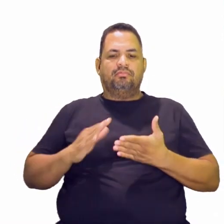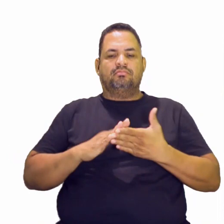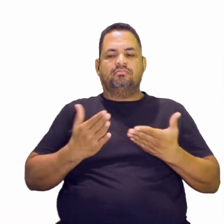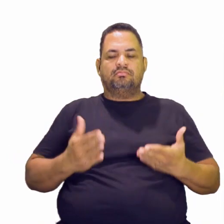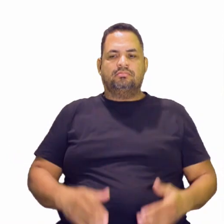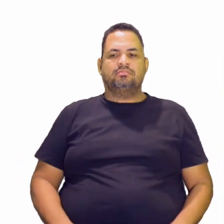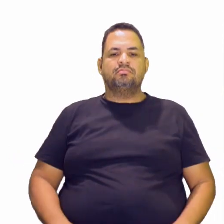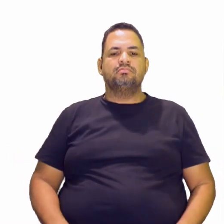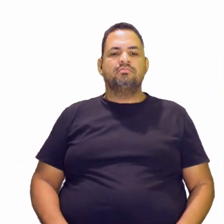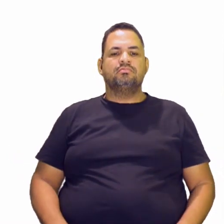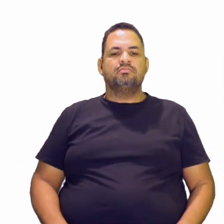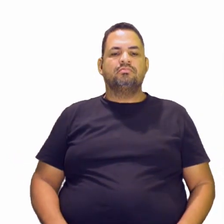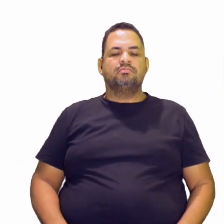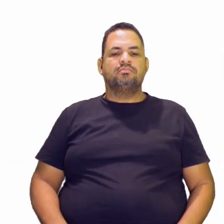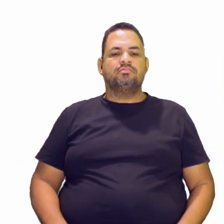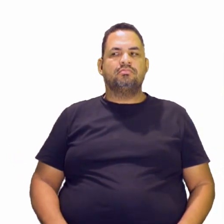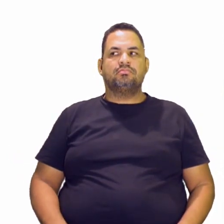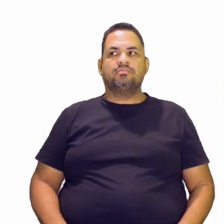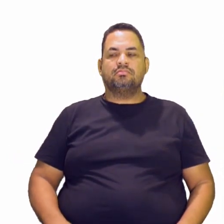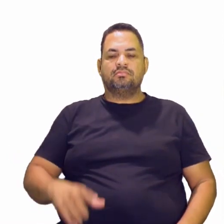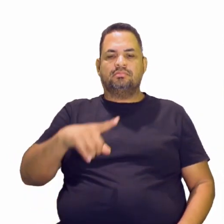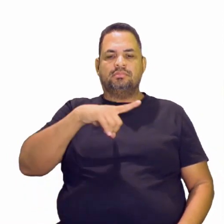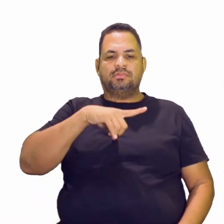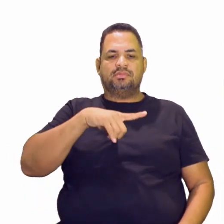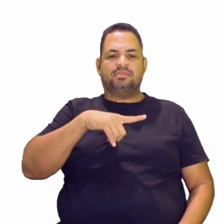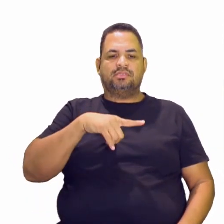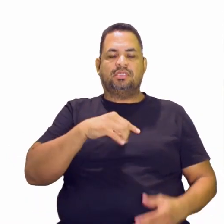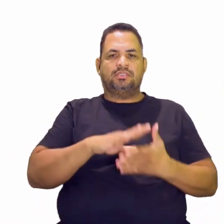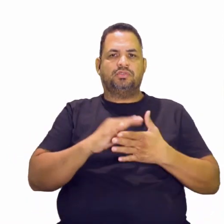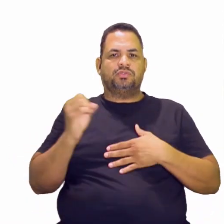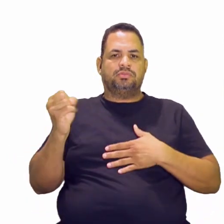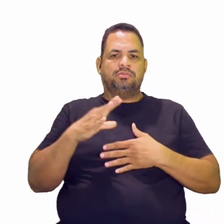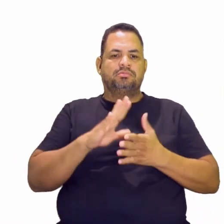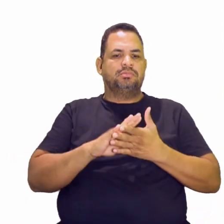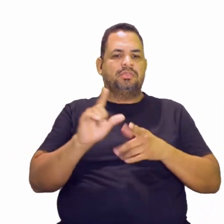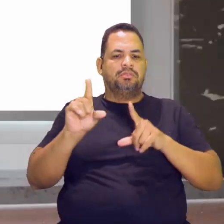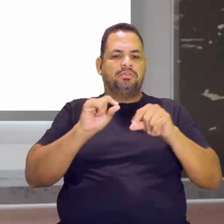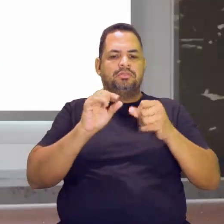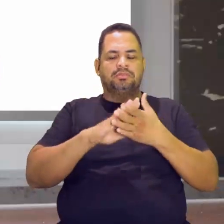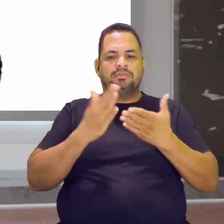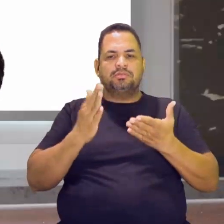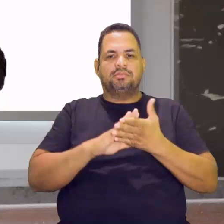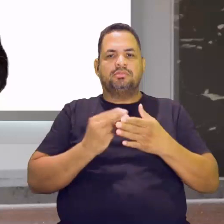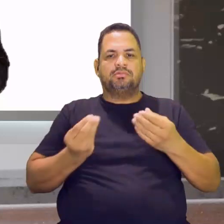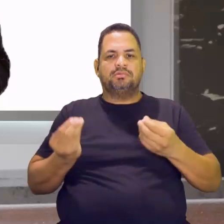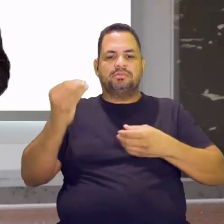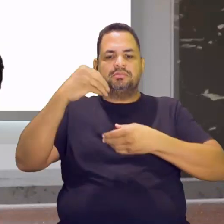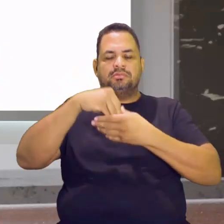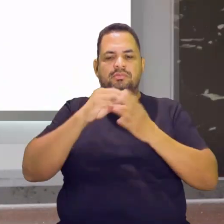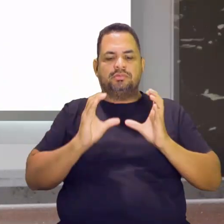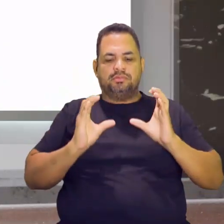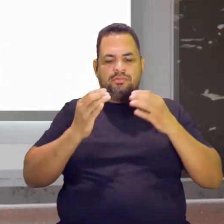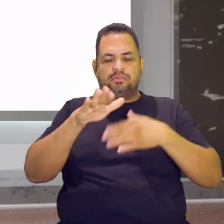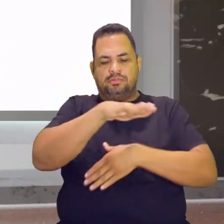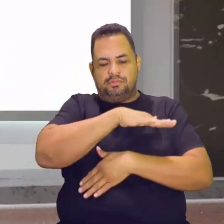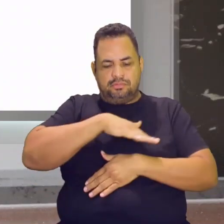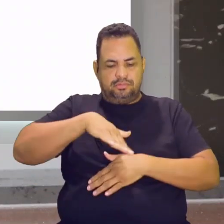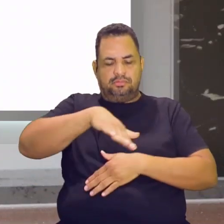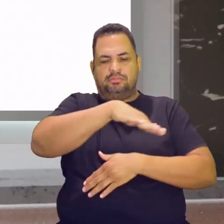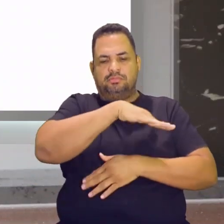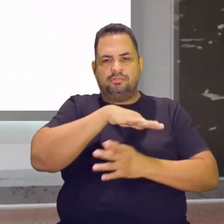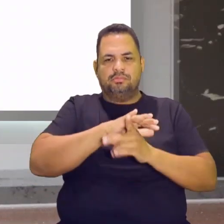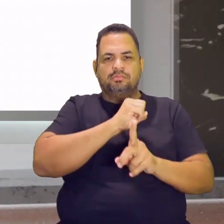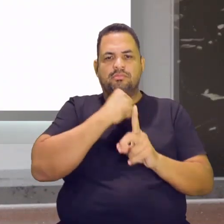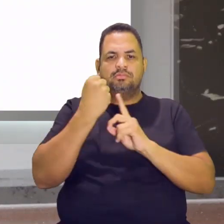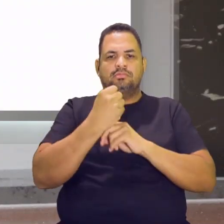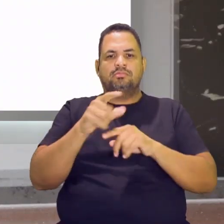muitos jovens, eles não entram no crime por questão de escolha, eles estão inseridos ali naquele meio social